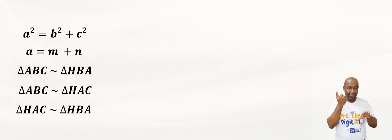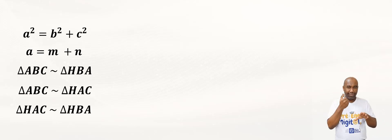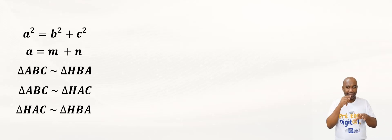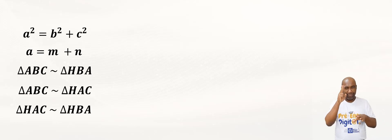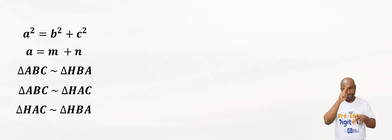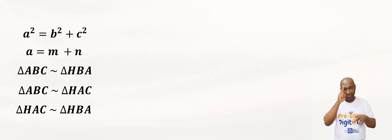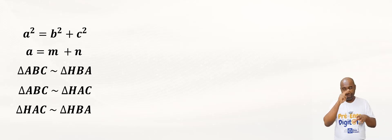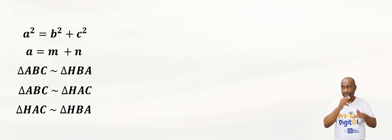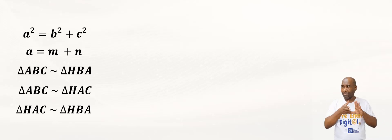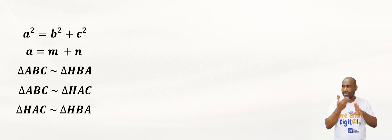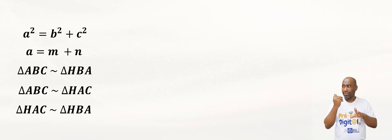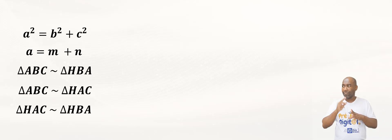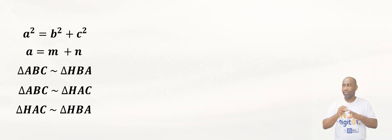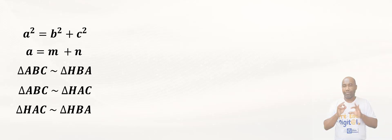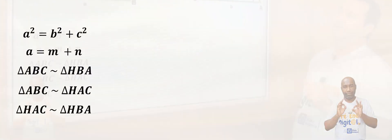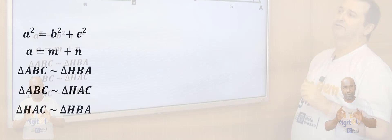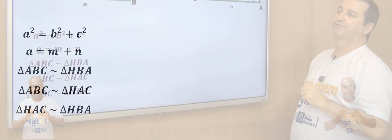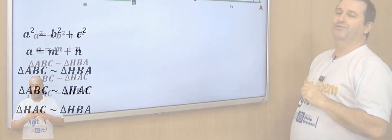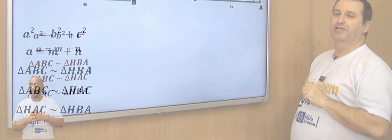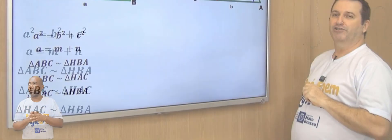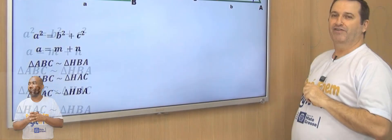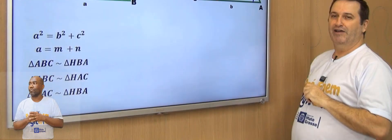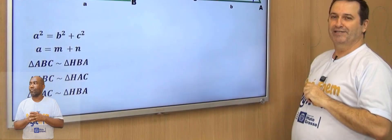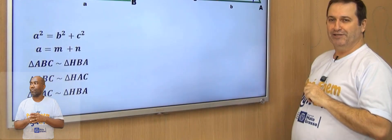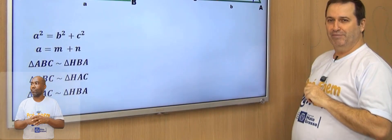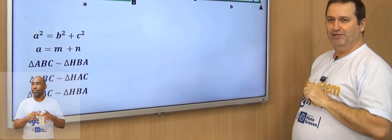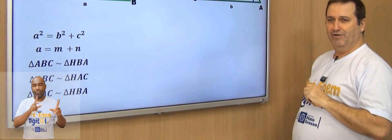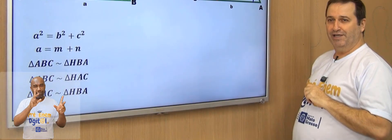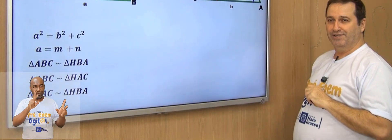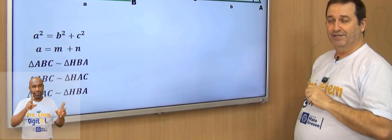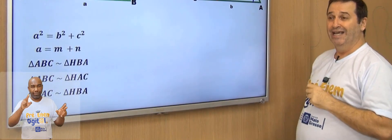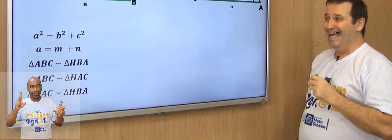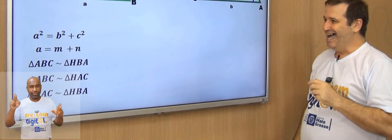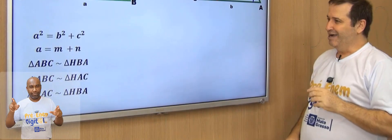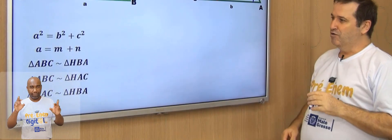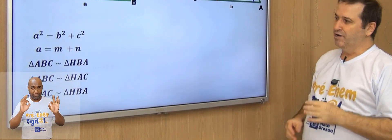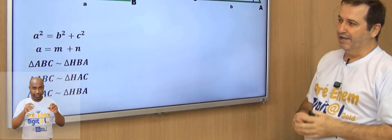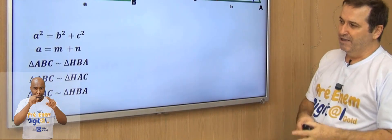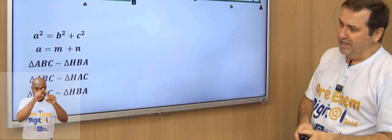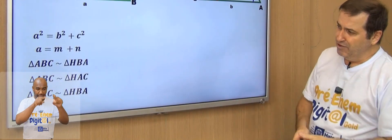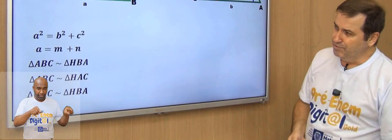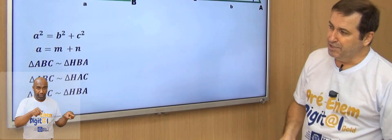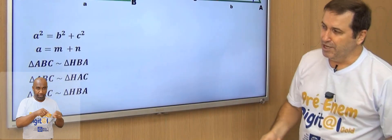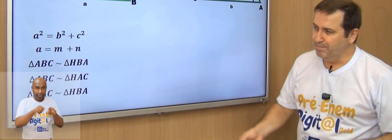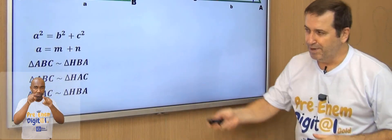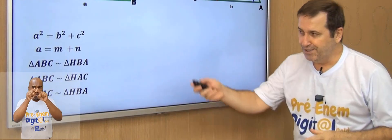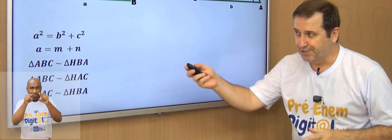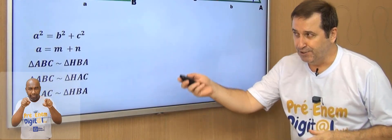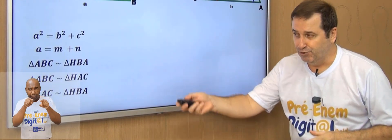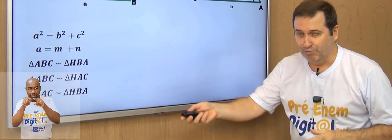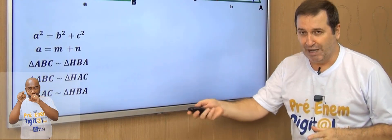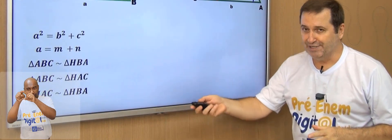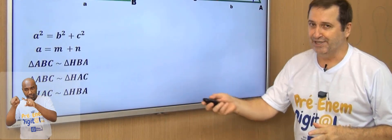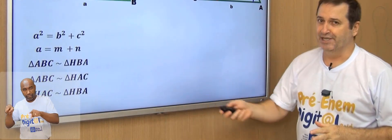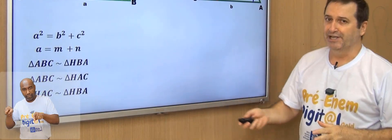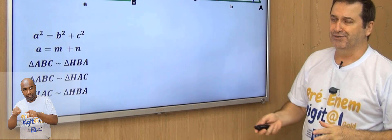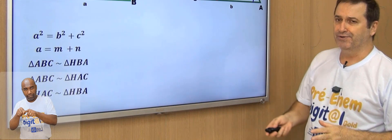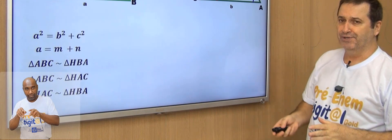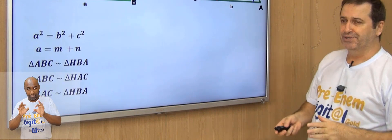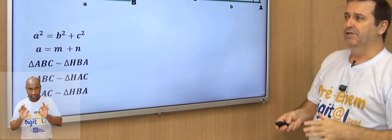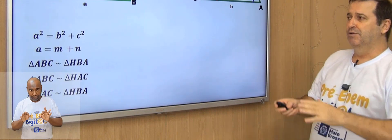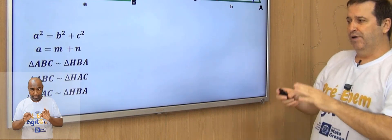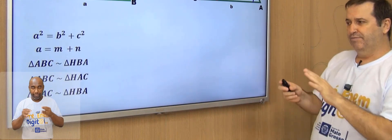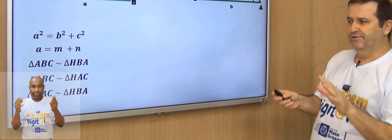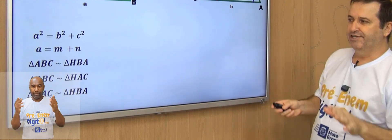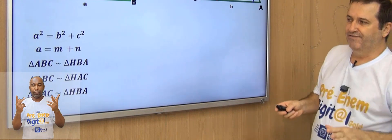né porque ela rezou ó vou tirar ela tá certo todos os times ficaram exatamente iguais agora eu nem é preciso mais